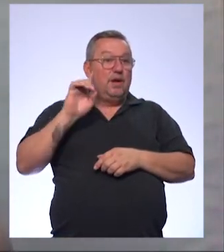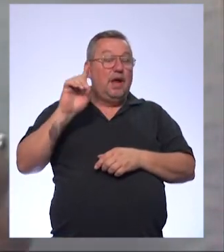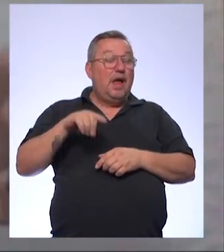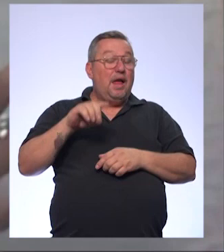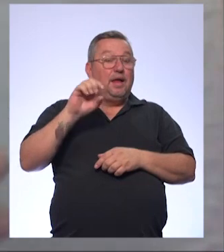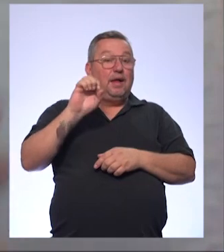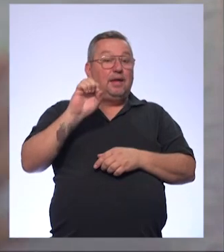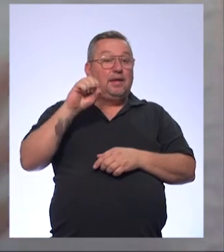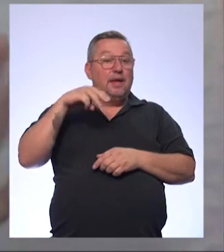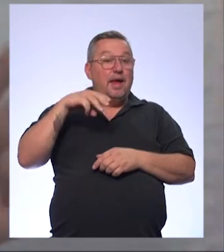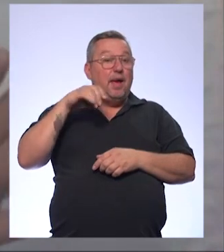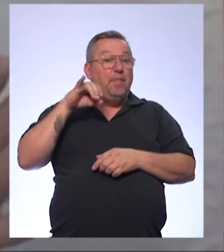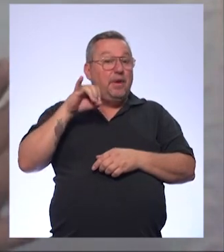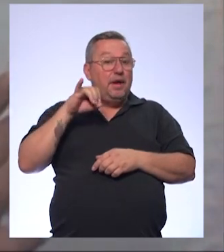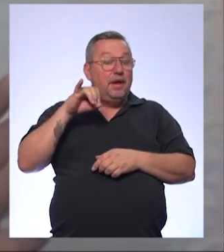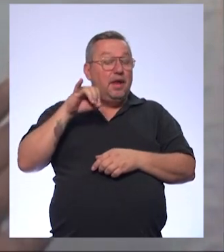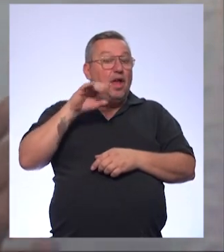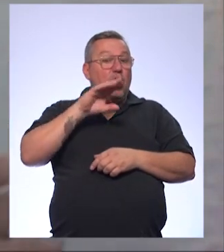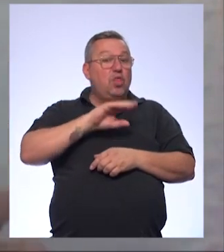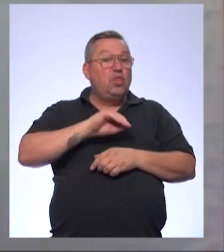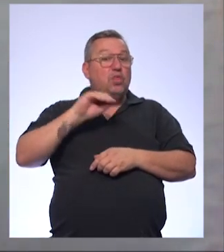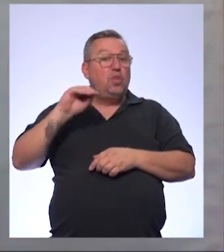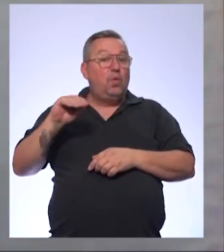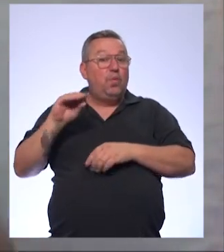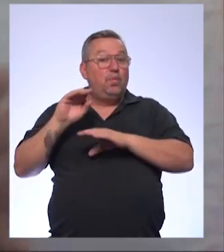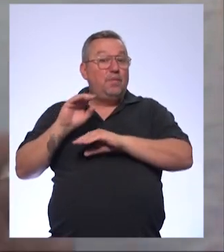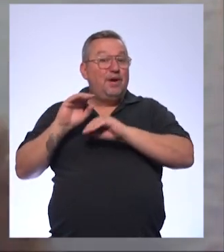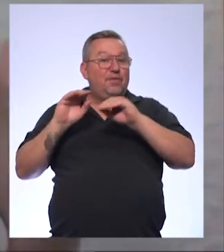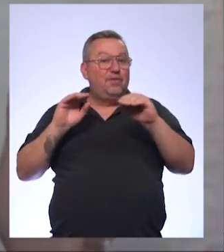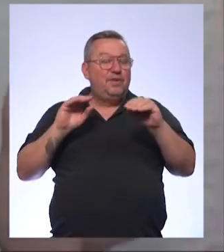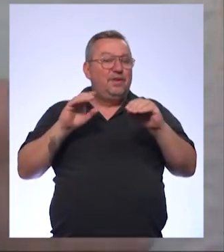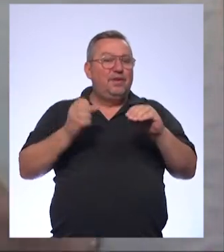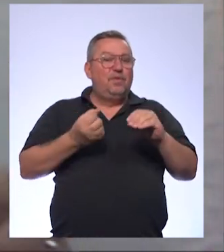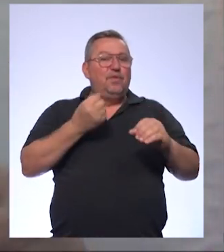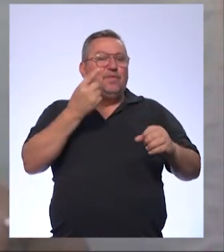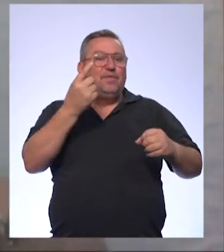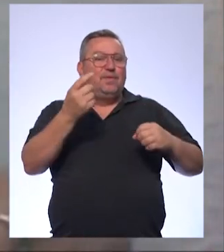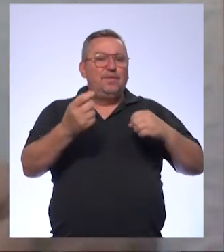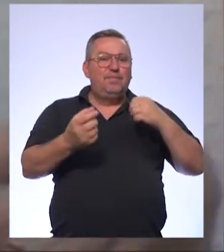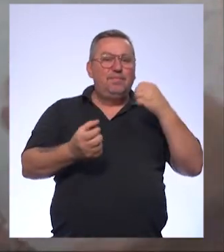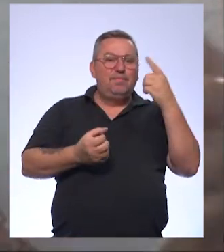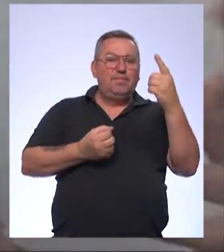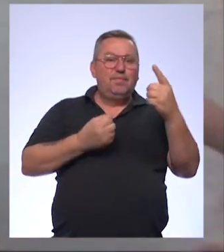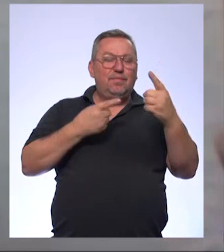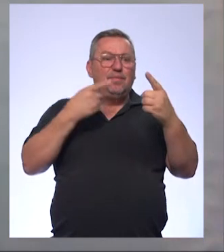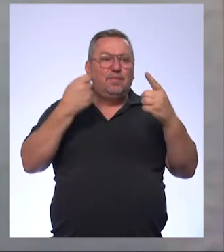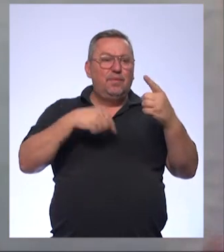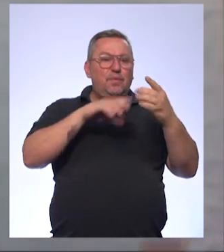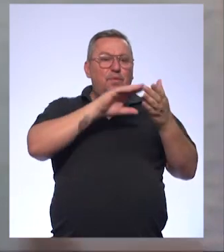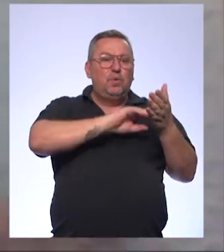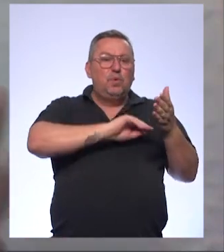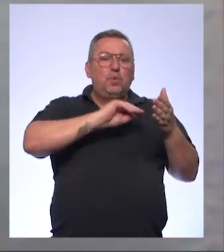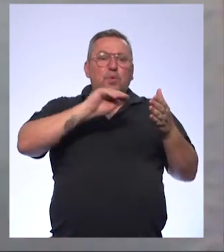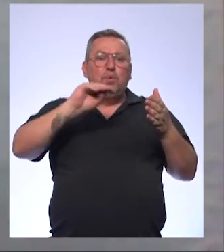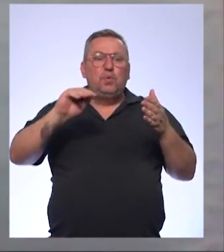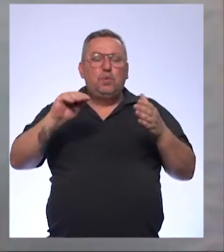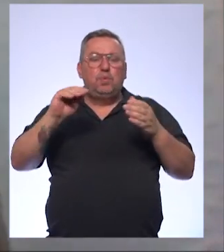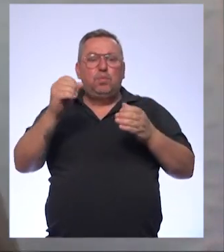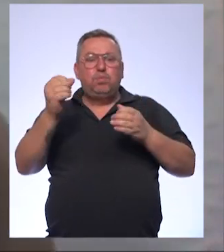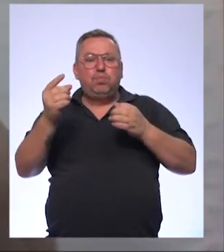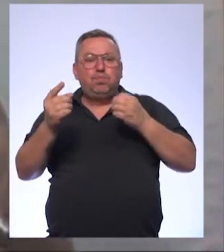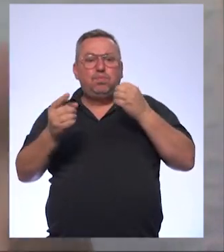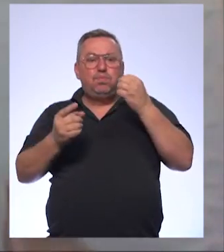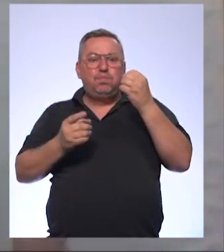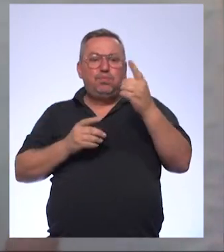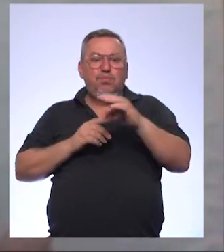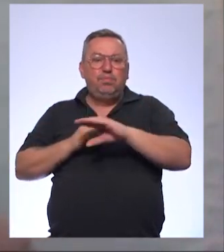semi-nômades. Então, o que isso significa? De tempos em tempos, eles precisavam se deslocar. Então, eles não ficavam